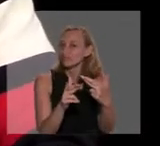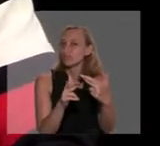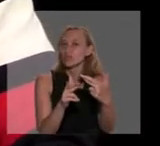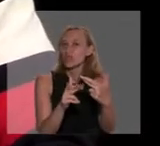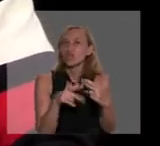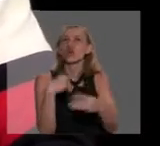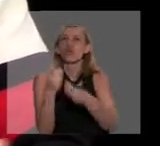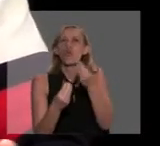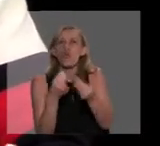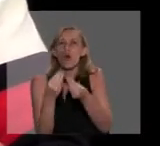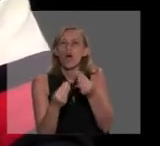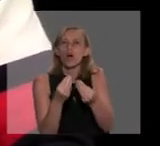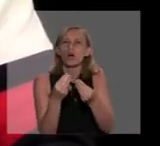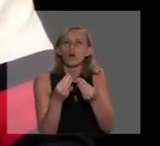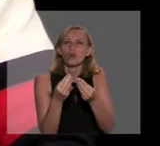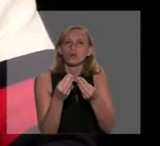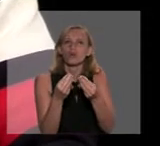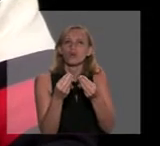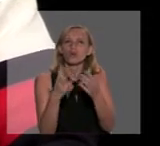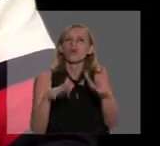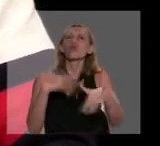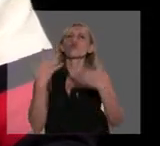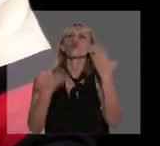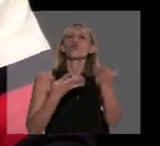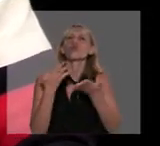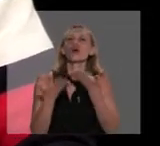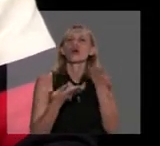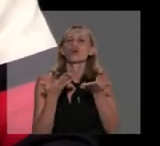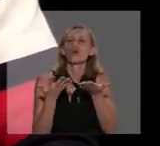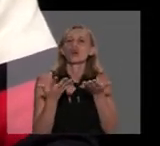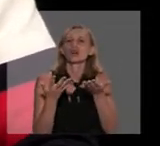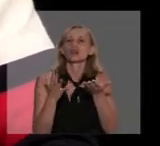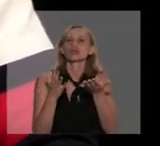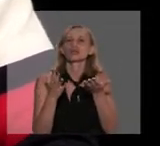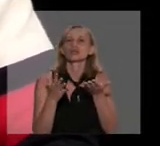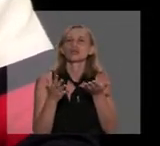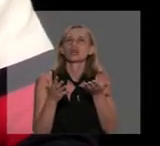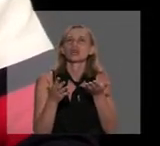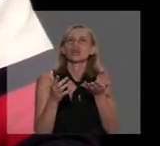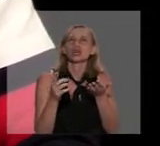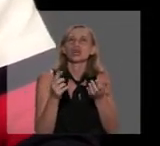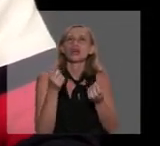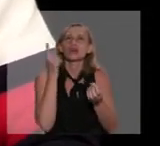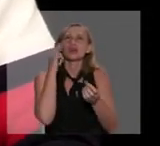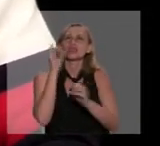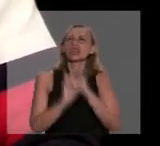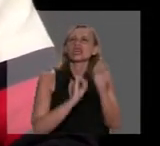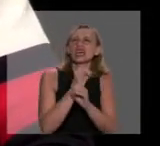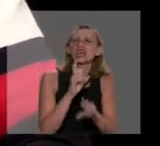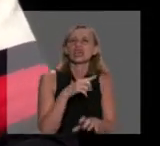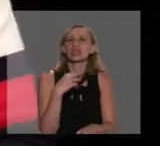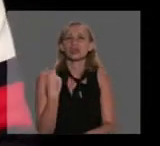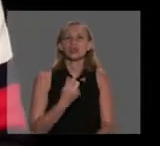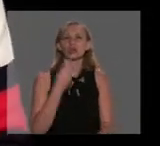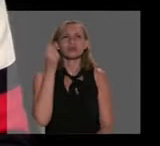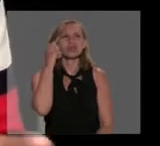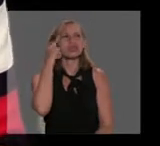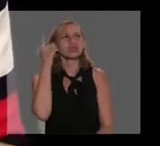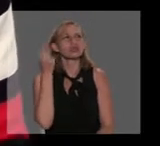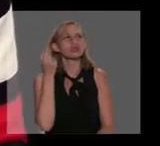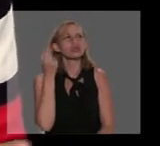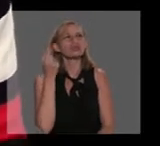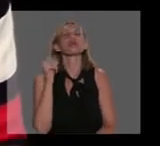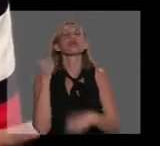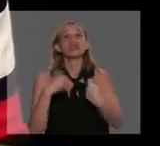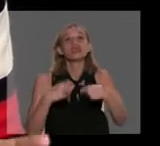penso exatamente nisso que você falou. Qual que é o próximo passo? A razão pela qual hoje na internet nós estamos falando, eu acho